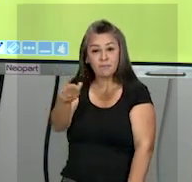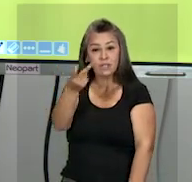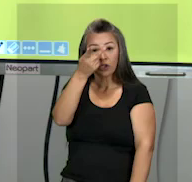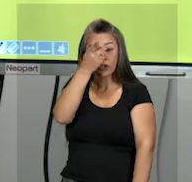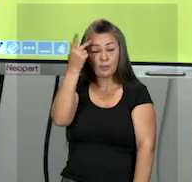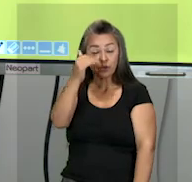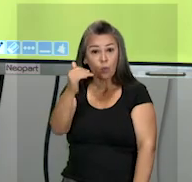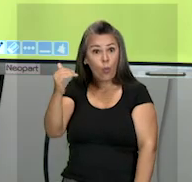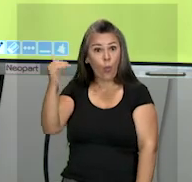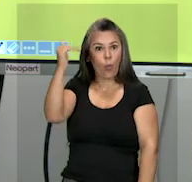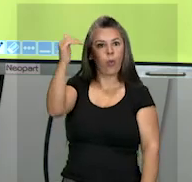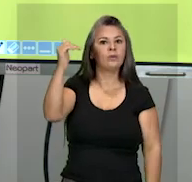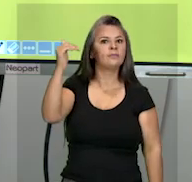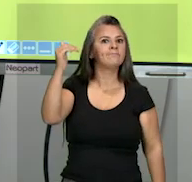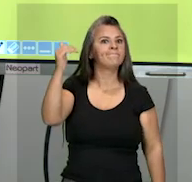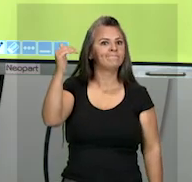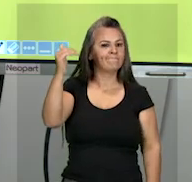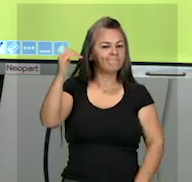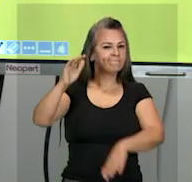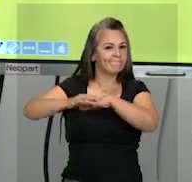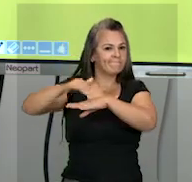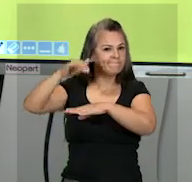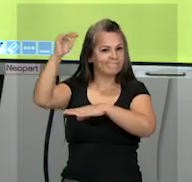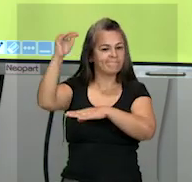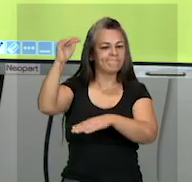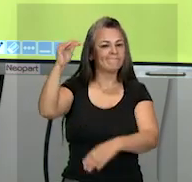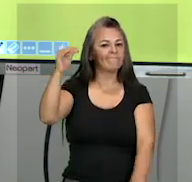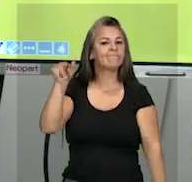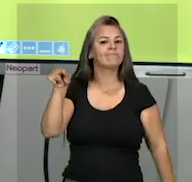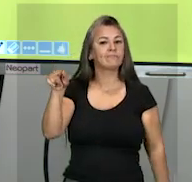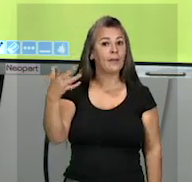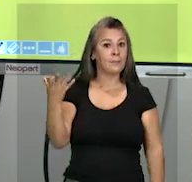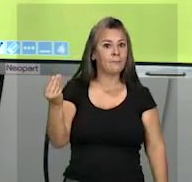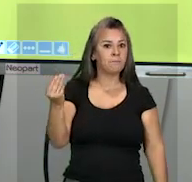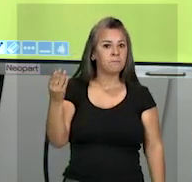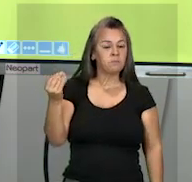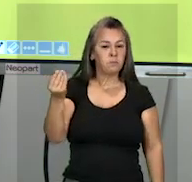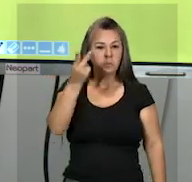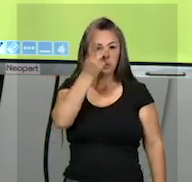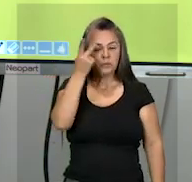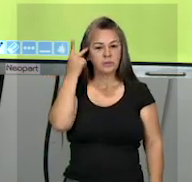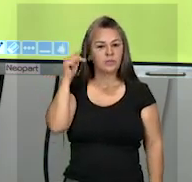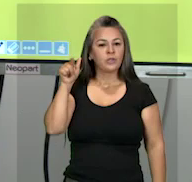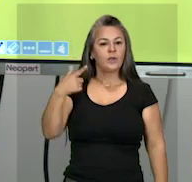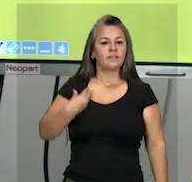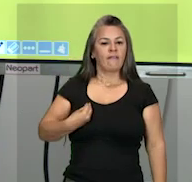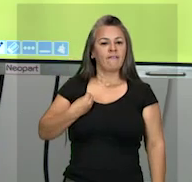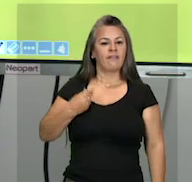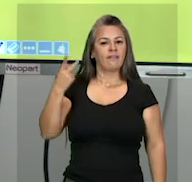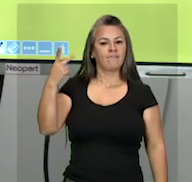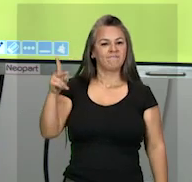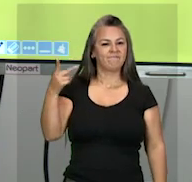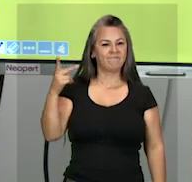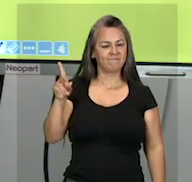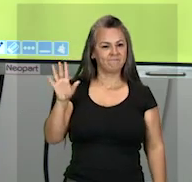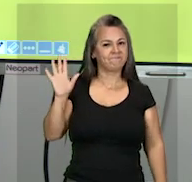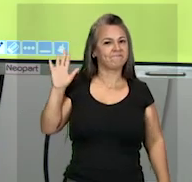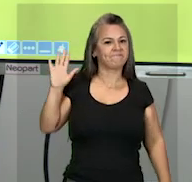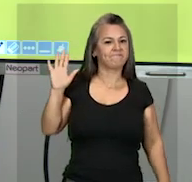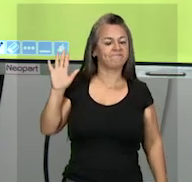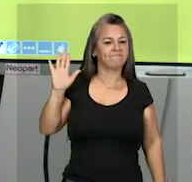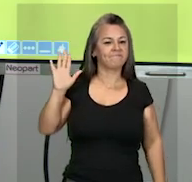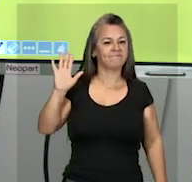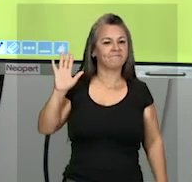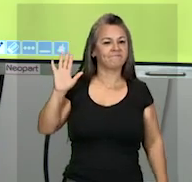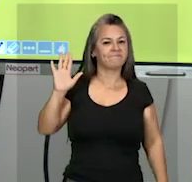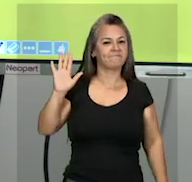assim, é uma imensidão de pessoas que estão ali no Japão. Contudo,